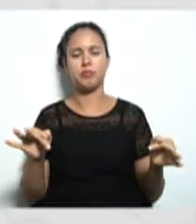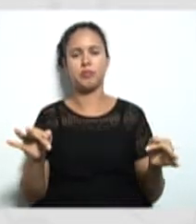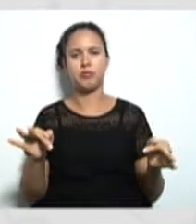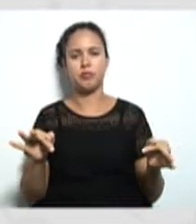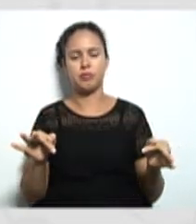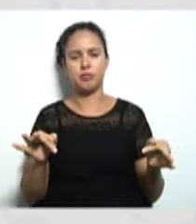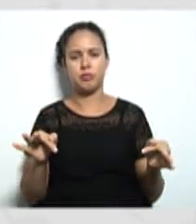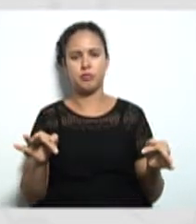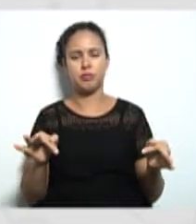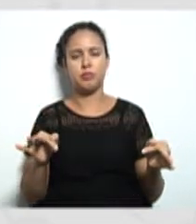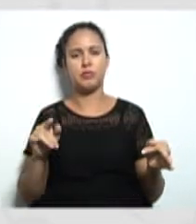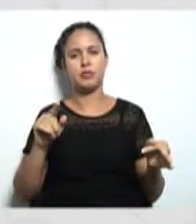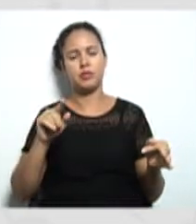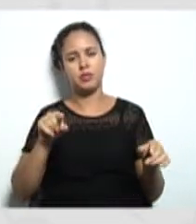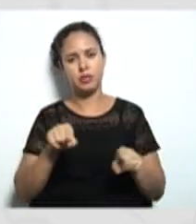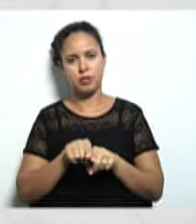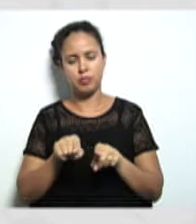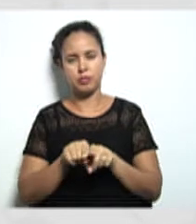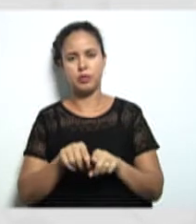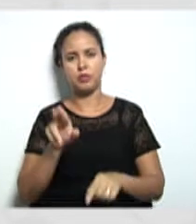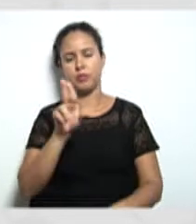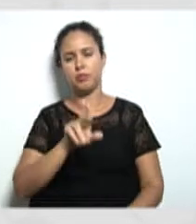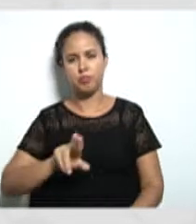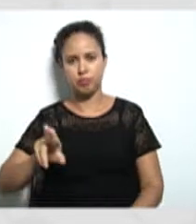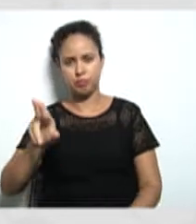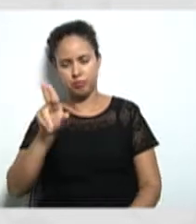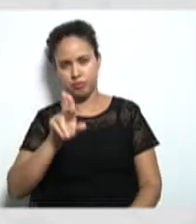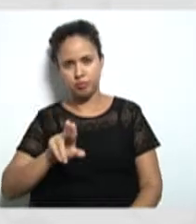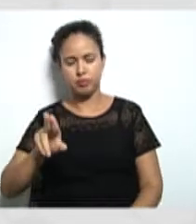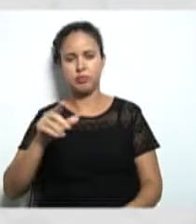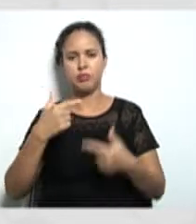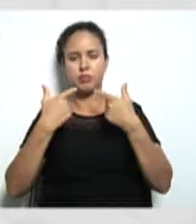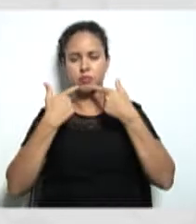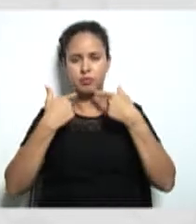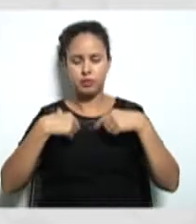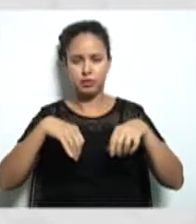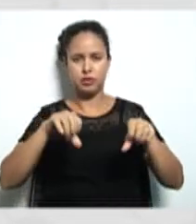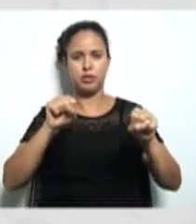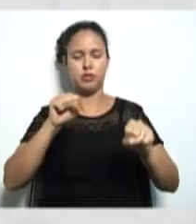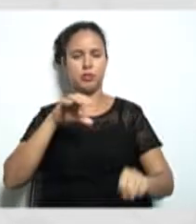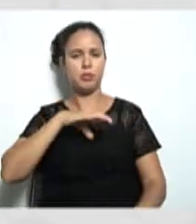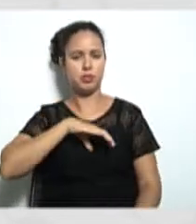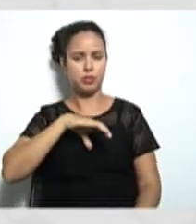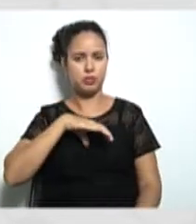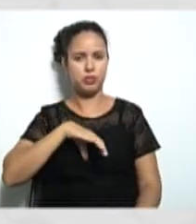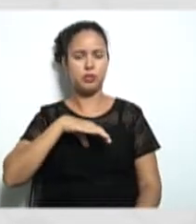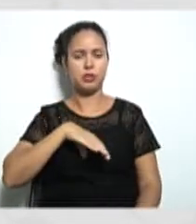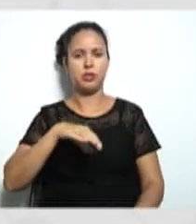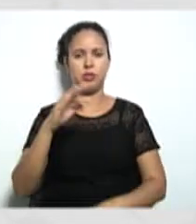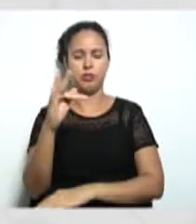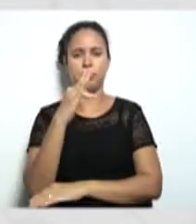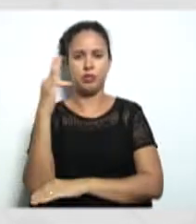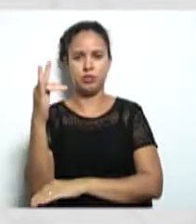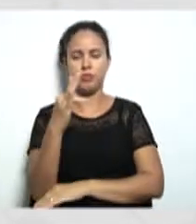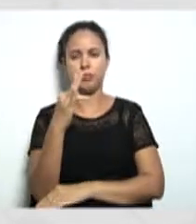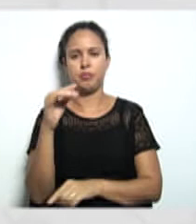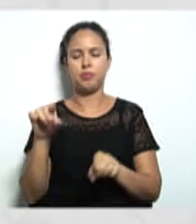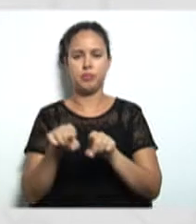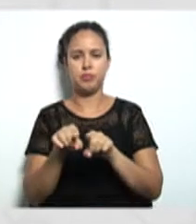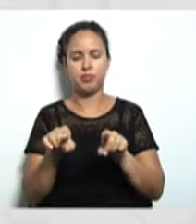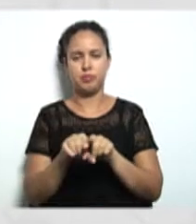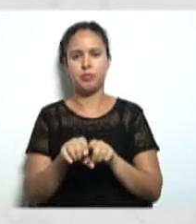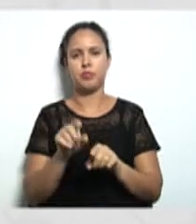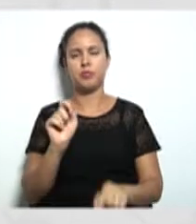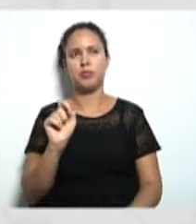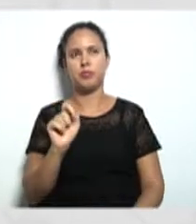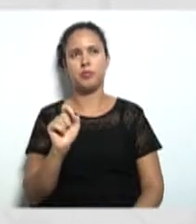atender ao padrão formal da língua portuguesa e também atender às normas de formatação da